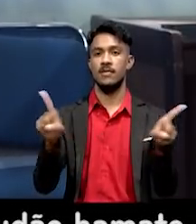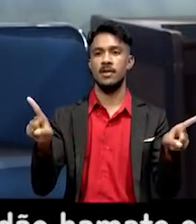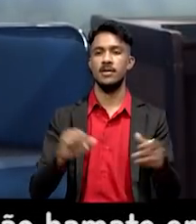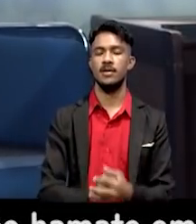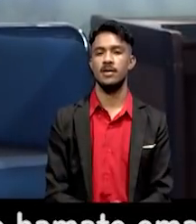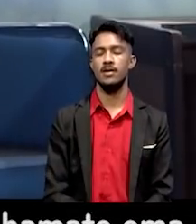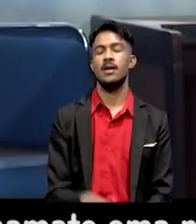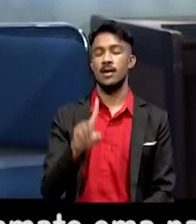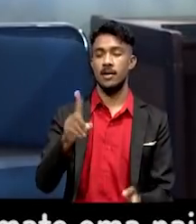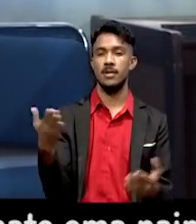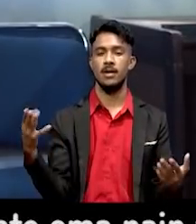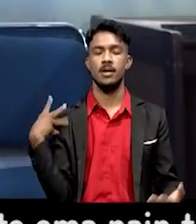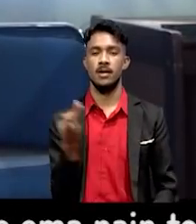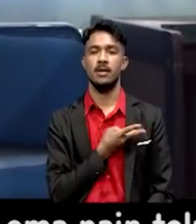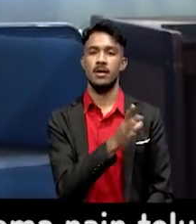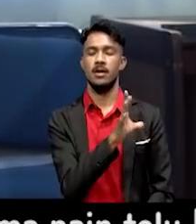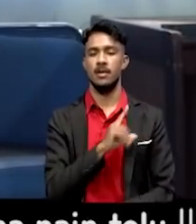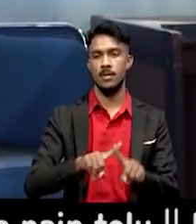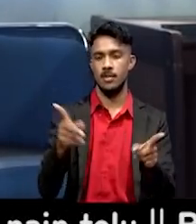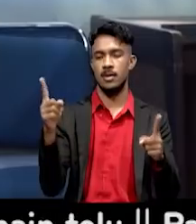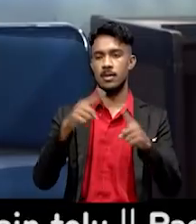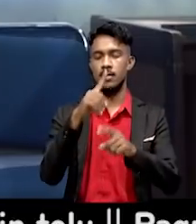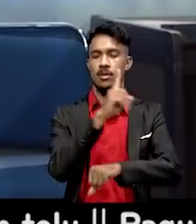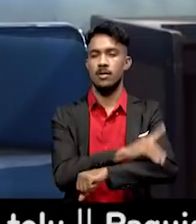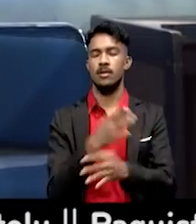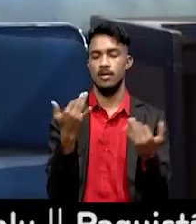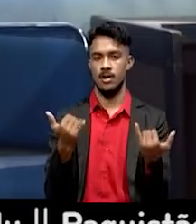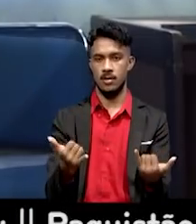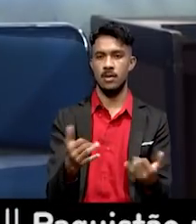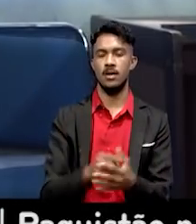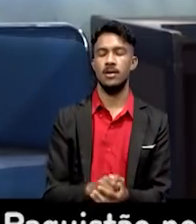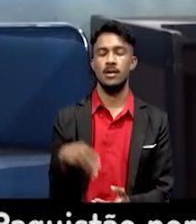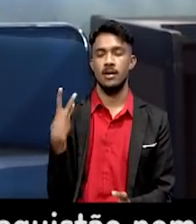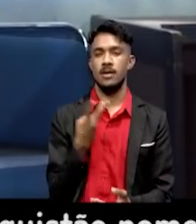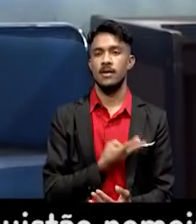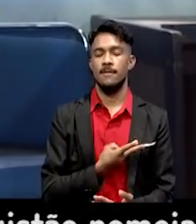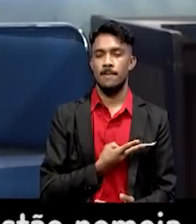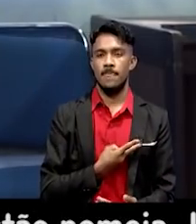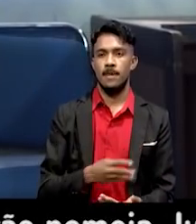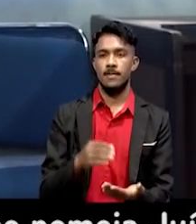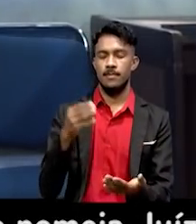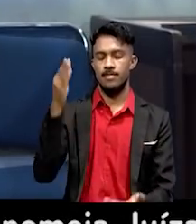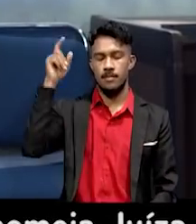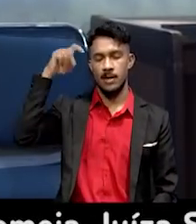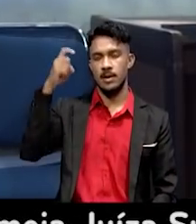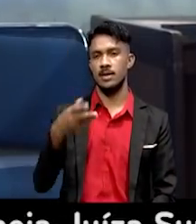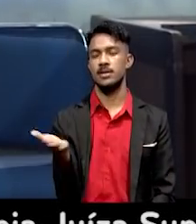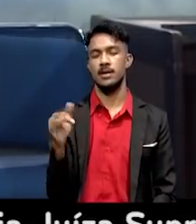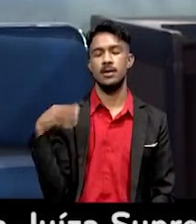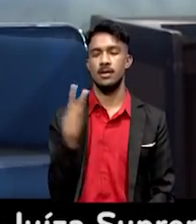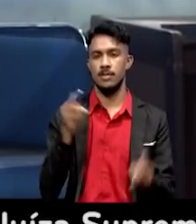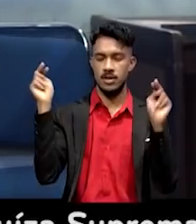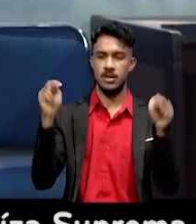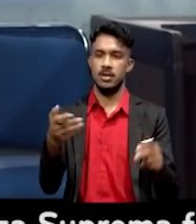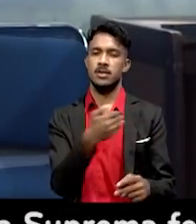ainda nem ita hein mas vê tu agora nível se rahnes ita precisa né ita se dá o que tem iha geração